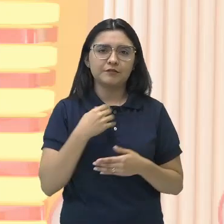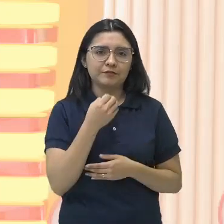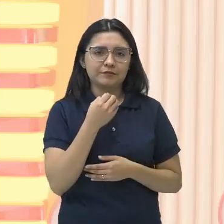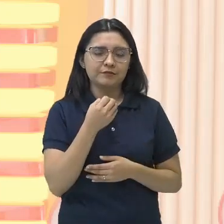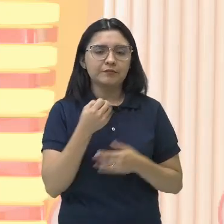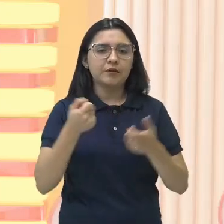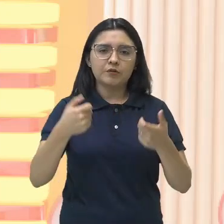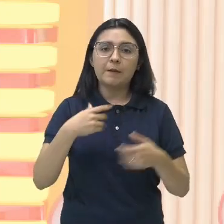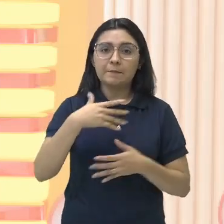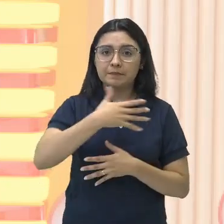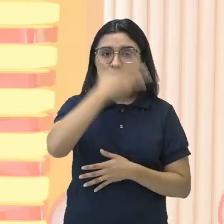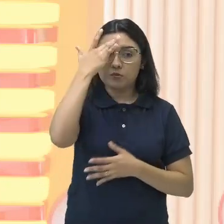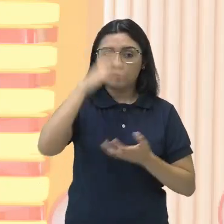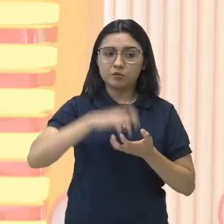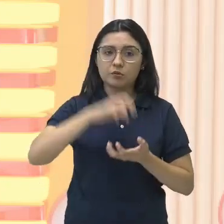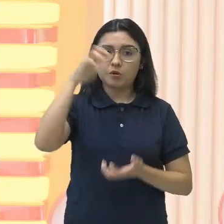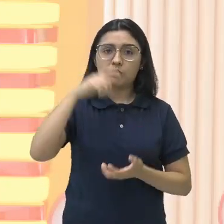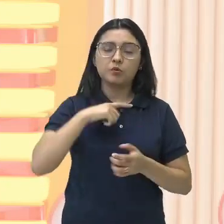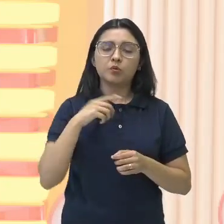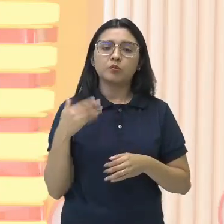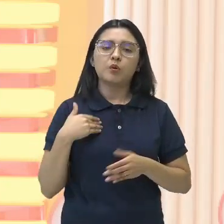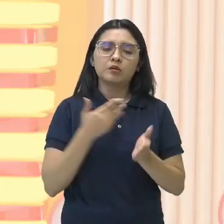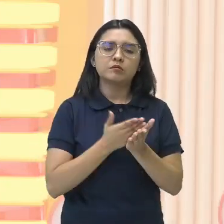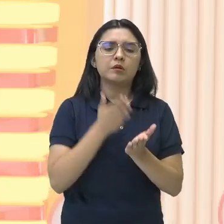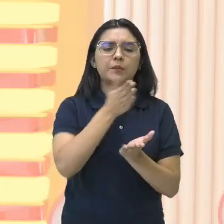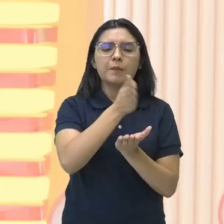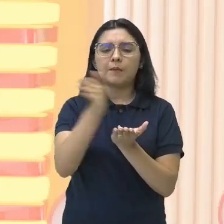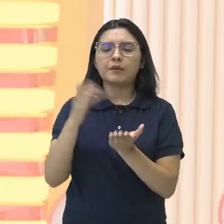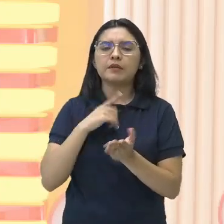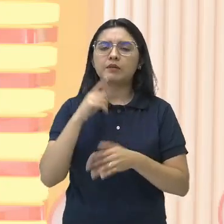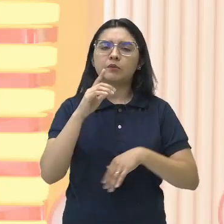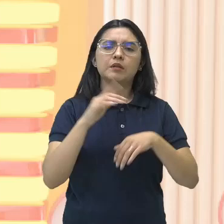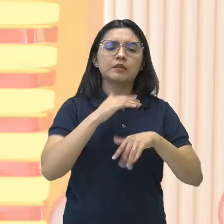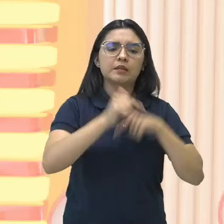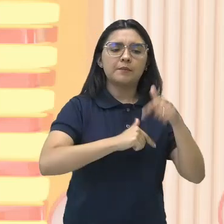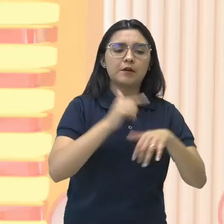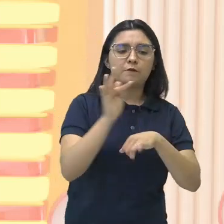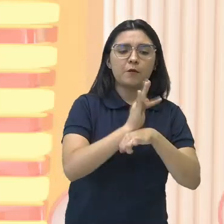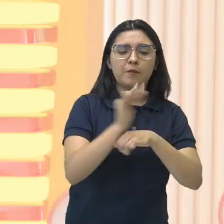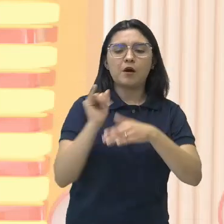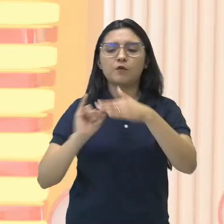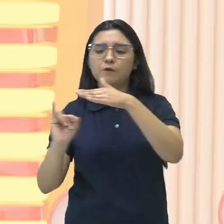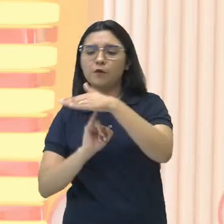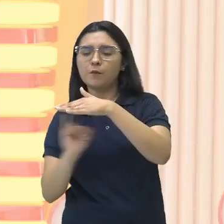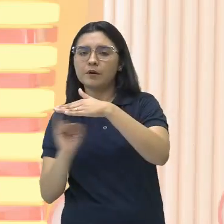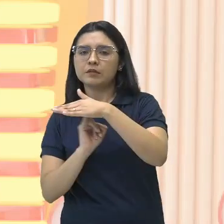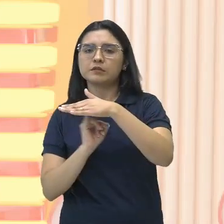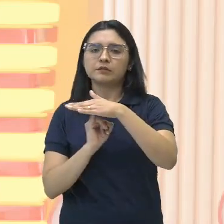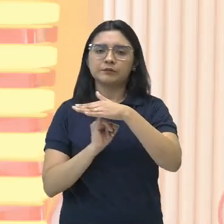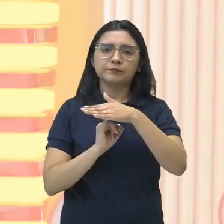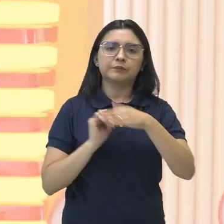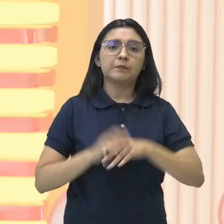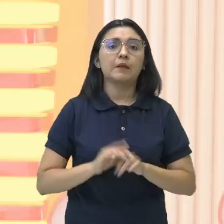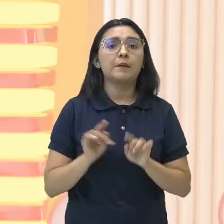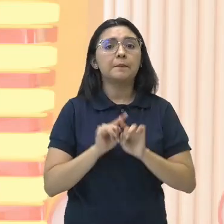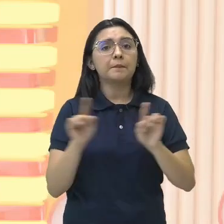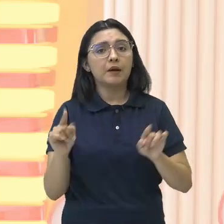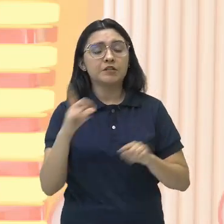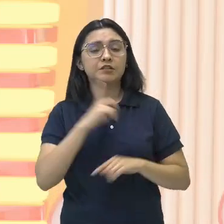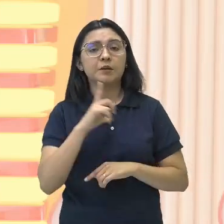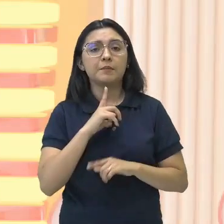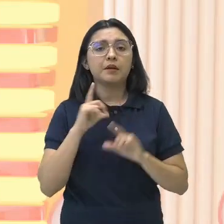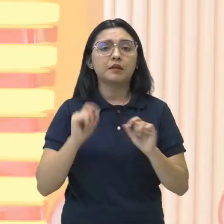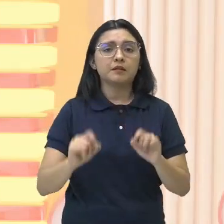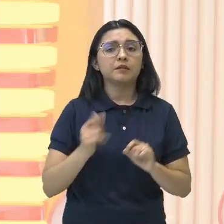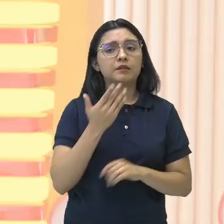no mercado de trabalho, os caminhos são vários, né, trabalho formal, trabalho informal, a precarização do trabalho, que é outra discussão, mas também existe um